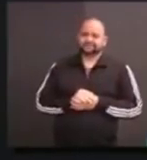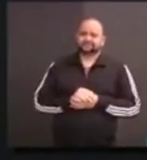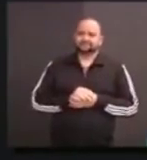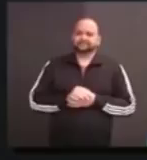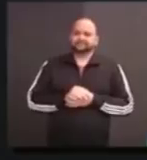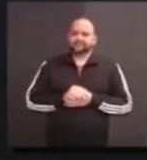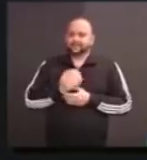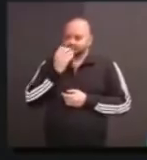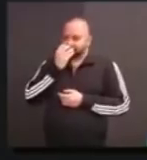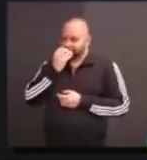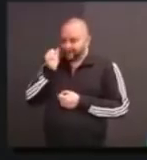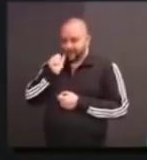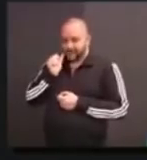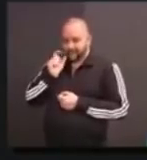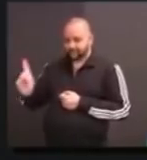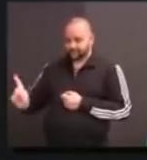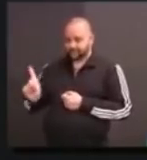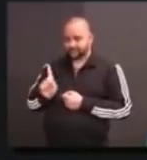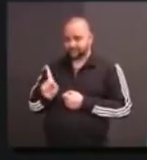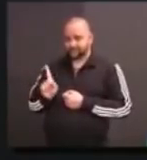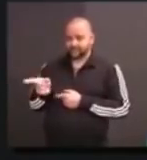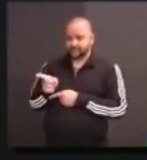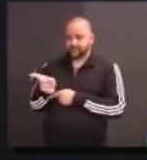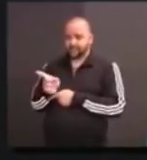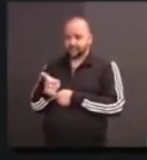Aquela cachorrinha veio, vira-lata.